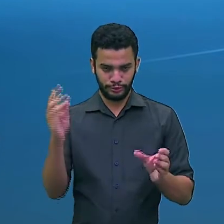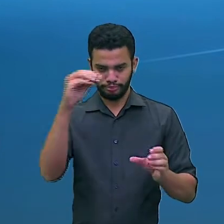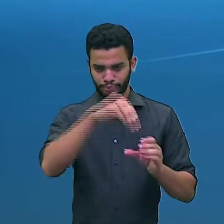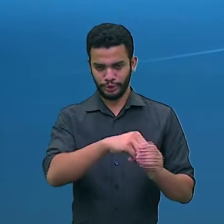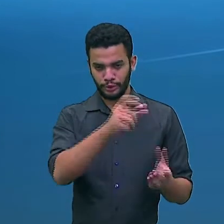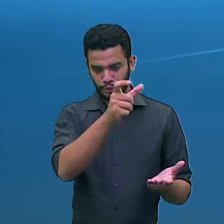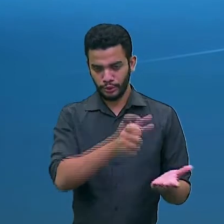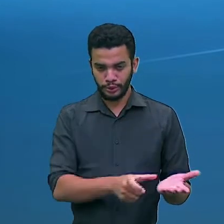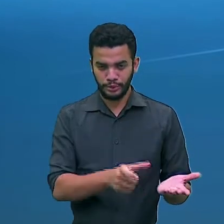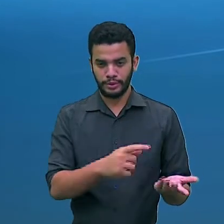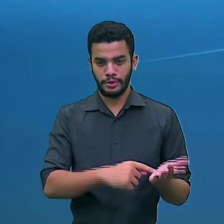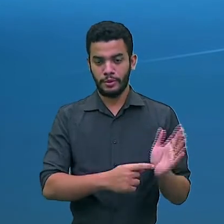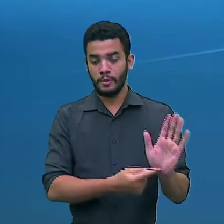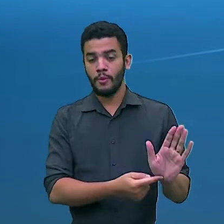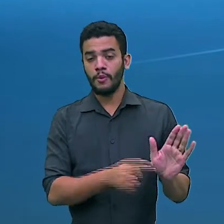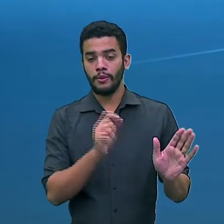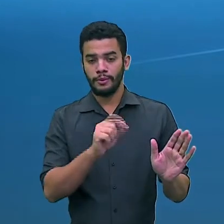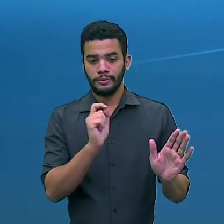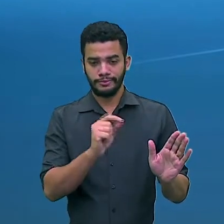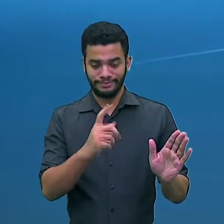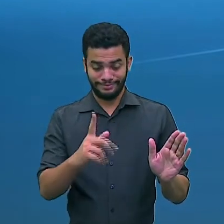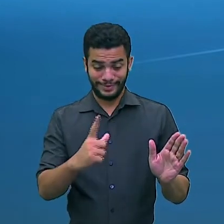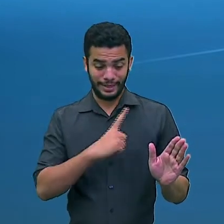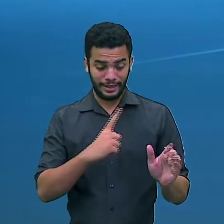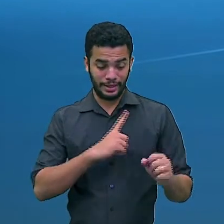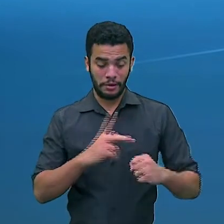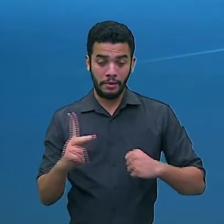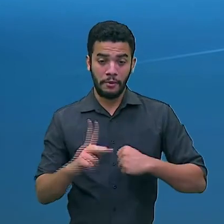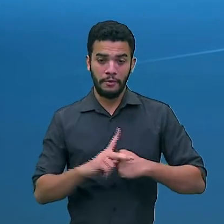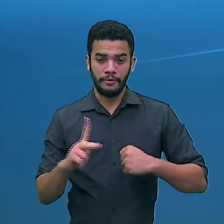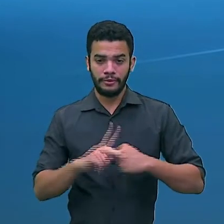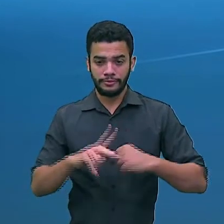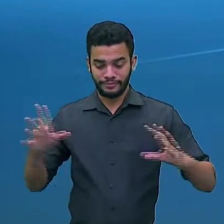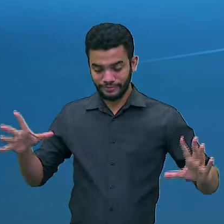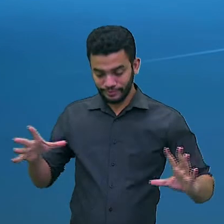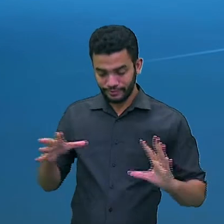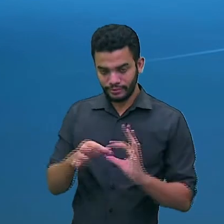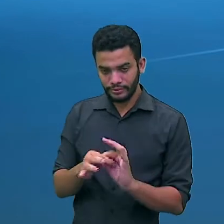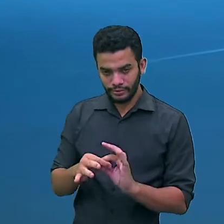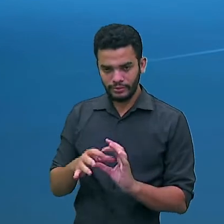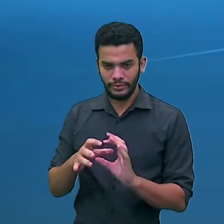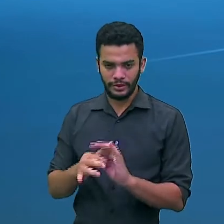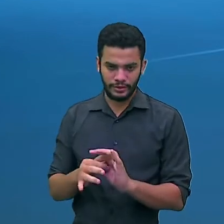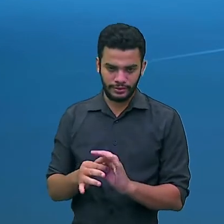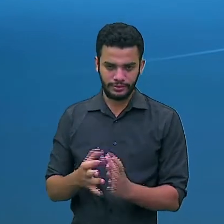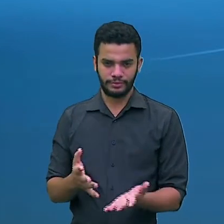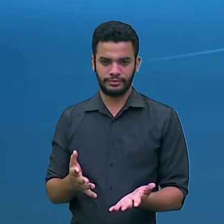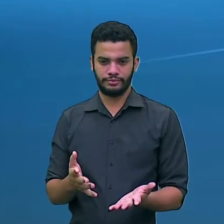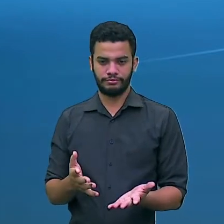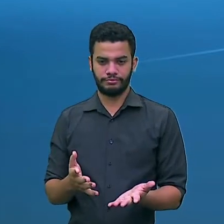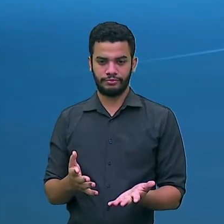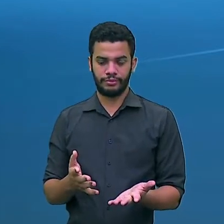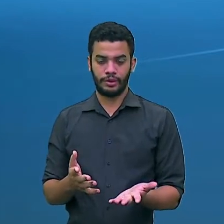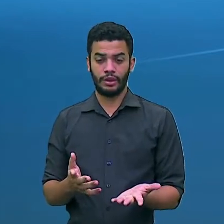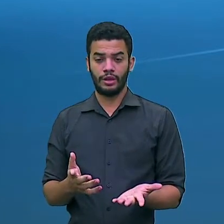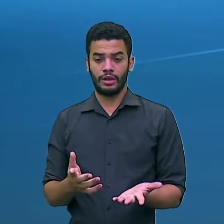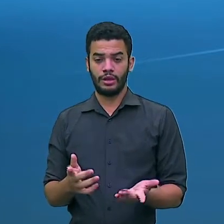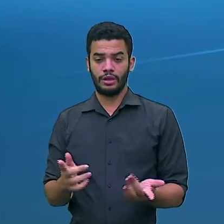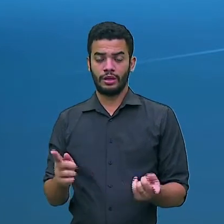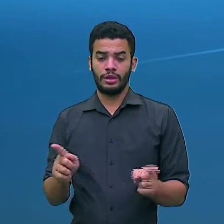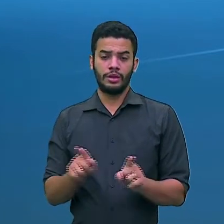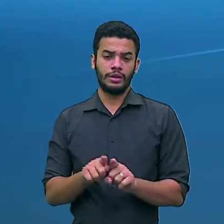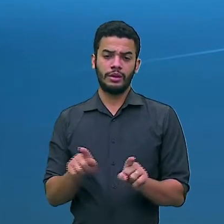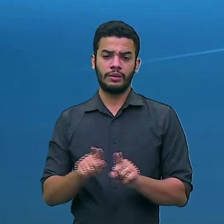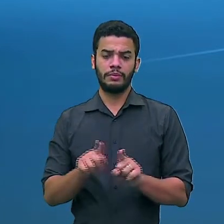introduzido por um verbo de ligação, ocorrendo assim apenas nos predicados nominais. Verbo de